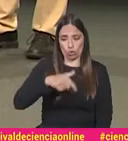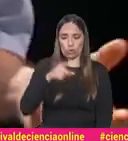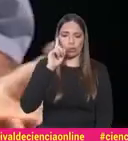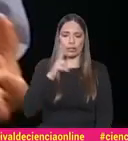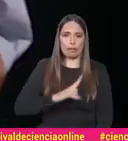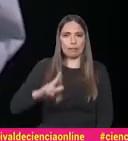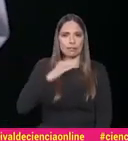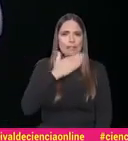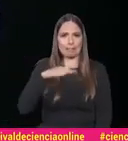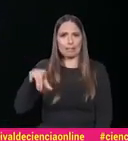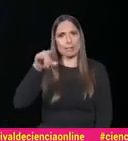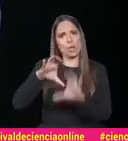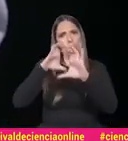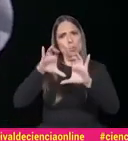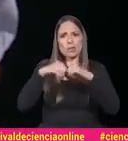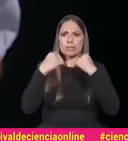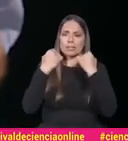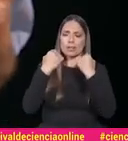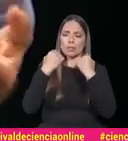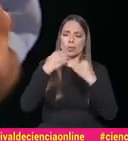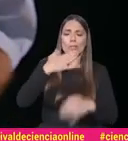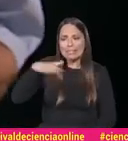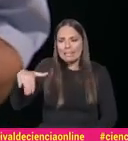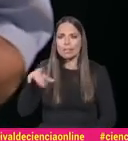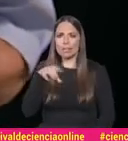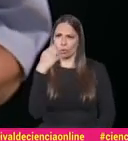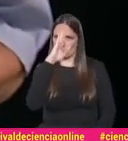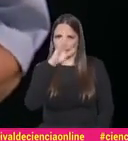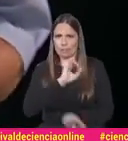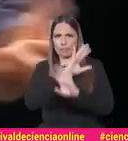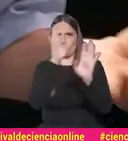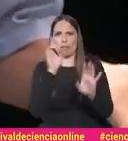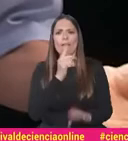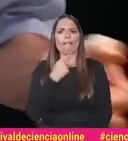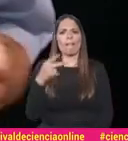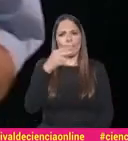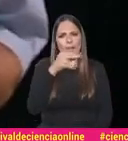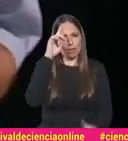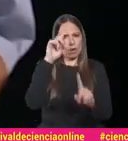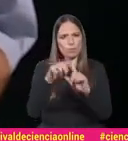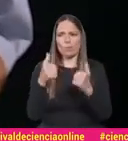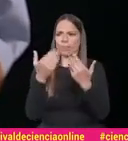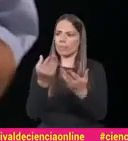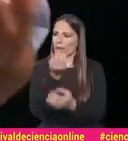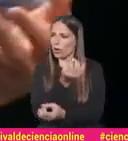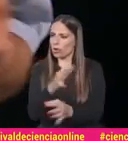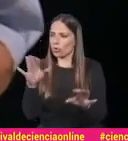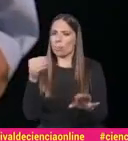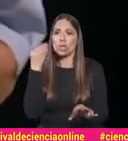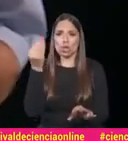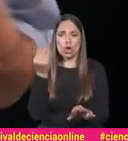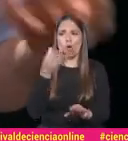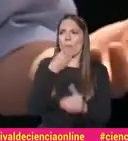da comunicação da ciência. E a comunicação da ciência, sabemos bem, que é crítica para capacitar os mais jovens, os